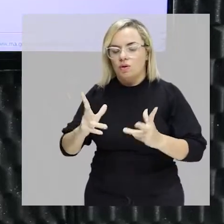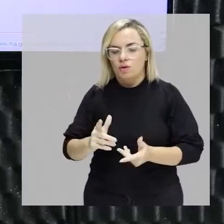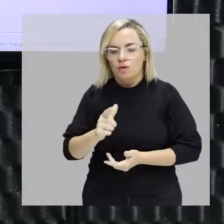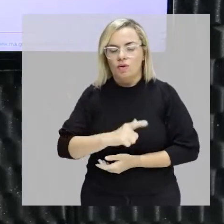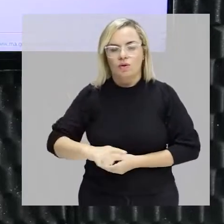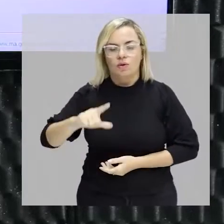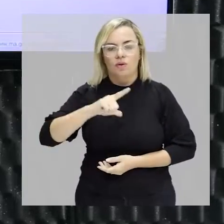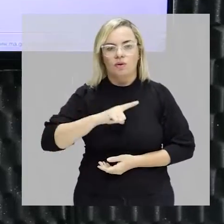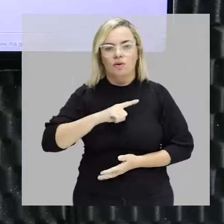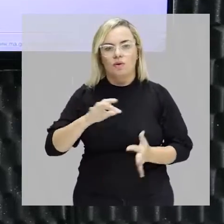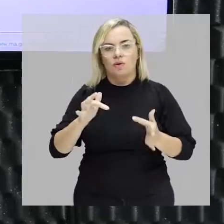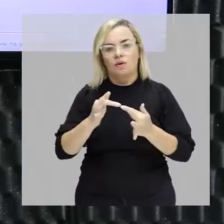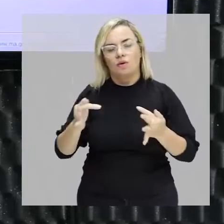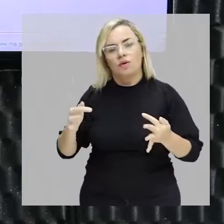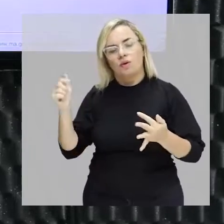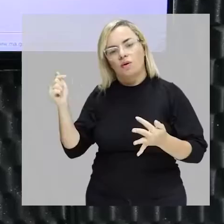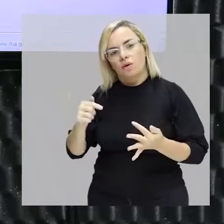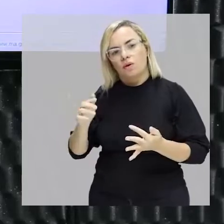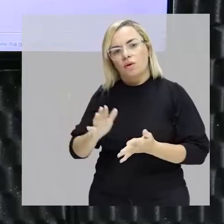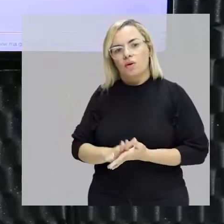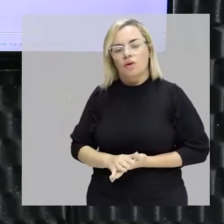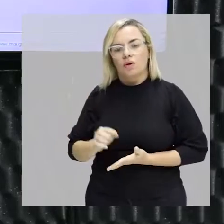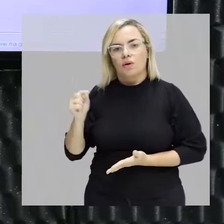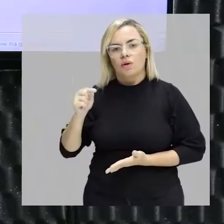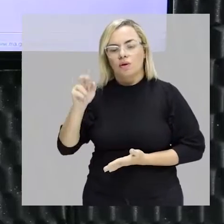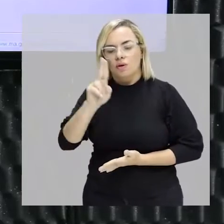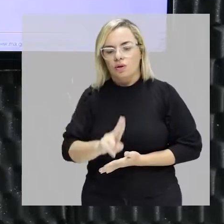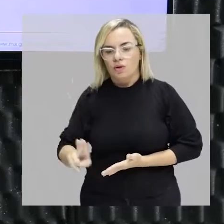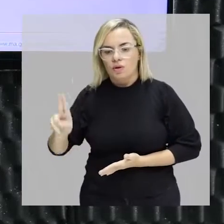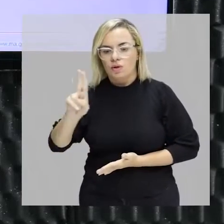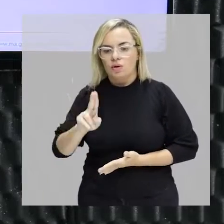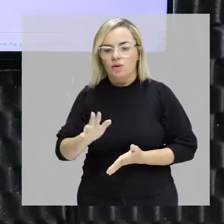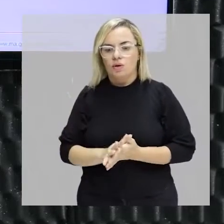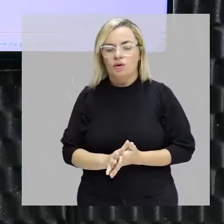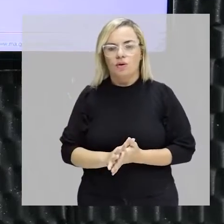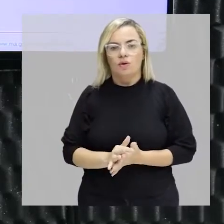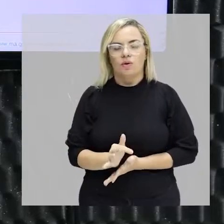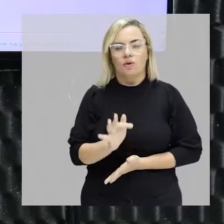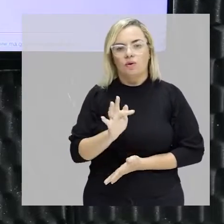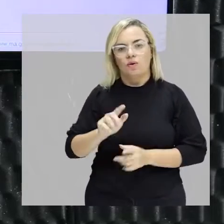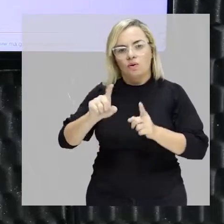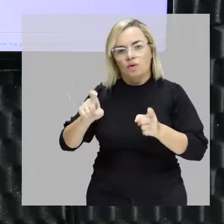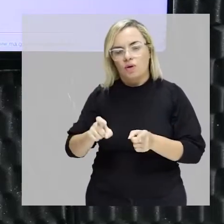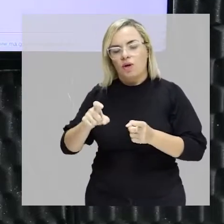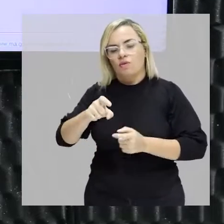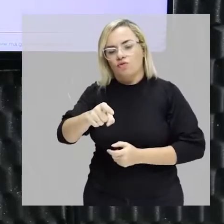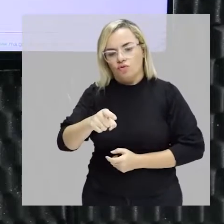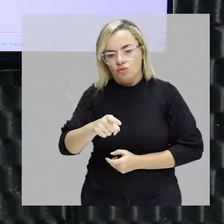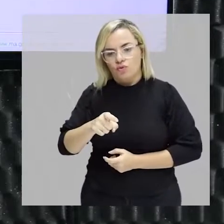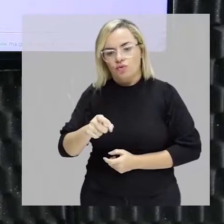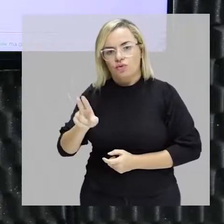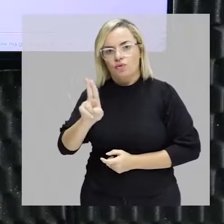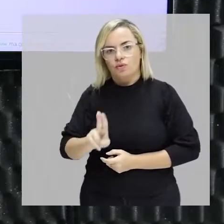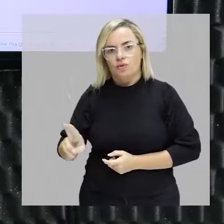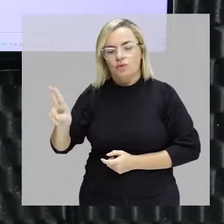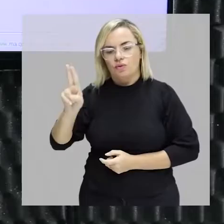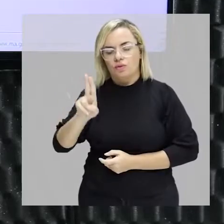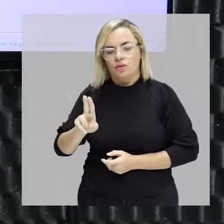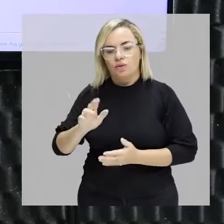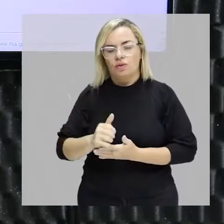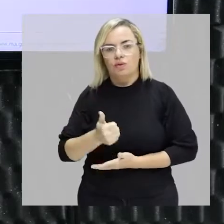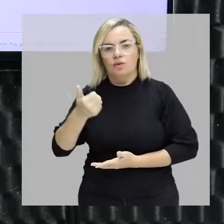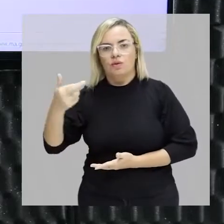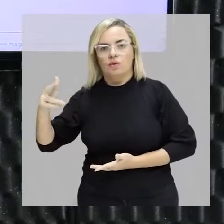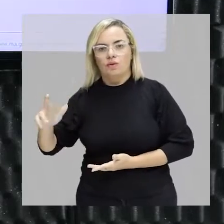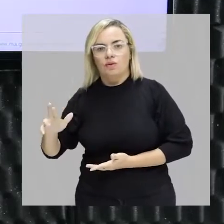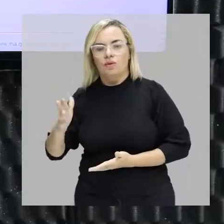uma função, tradicionalmente, eu vou usar o f de x, para você entender que é uma função do primeiro